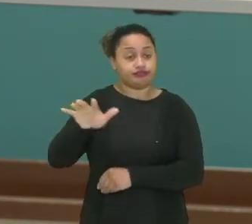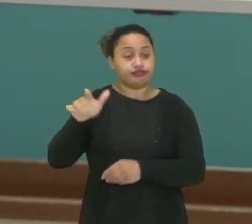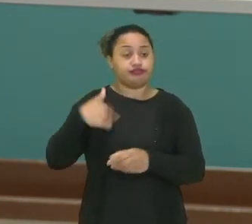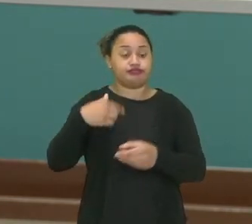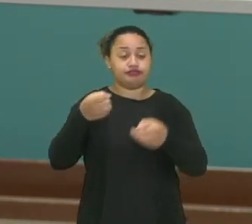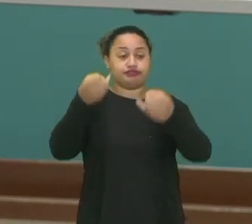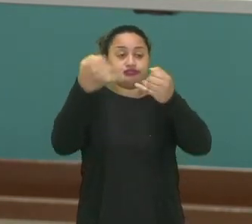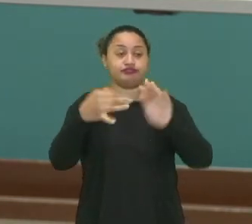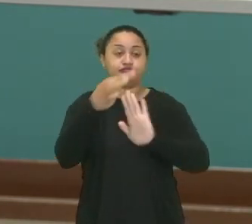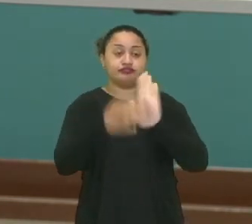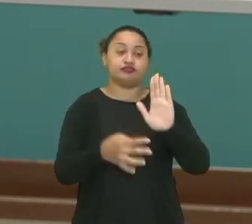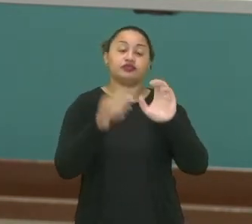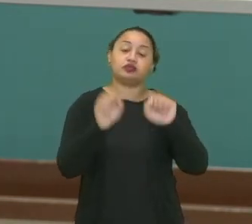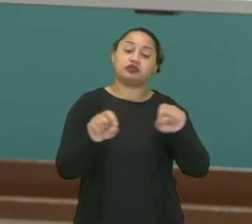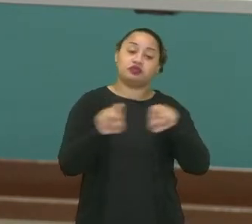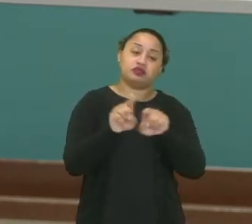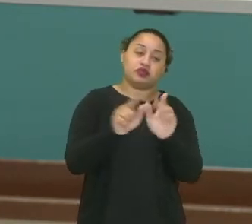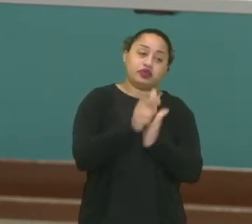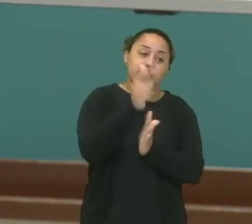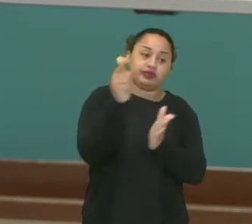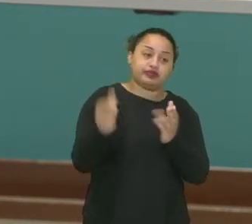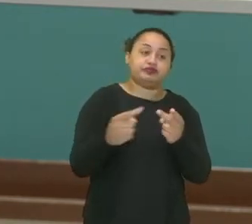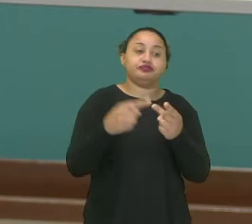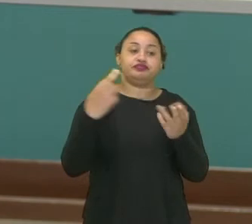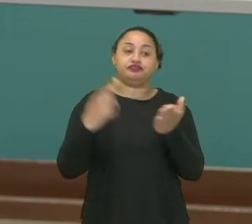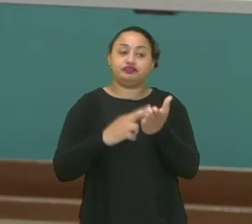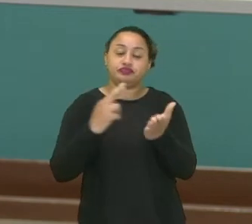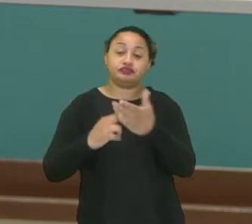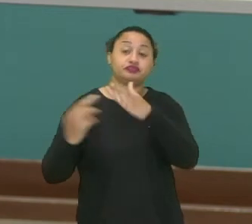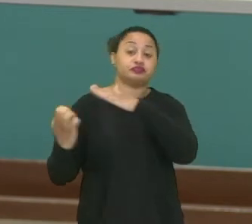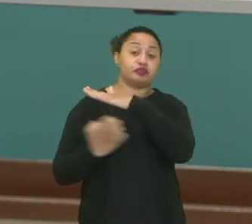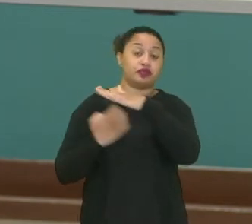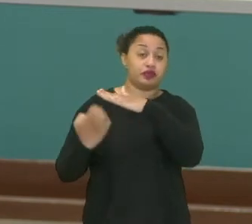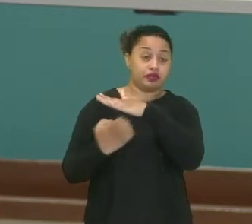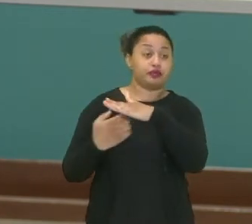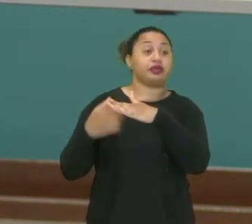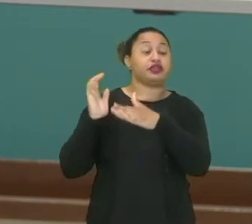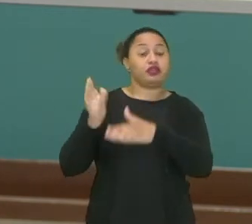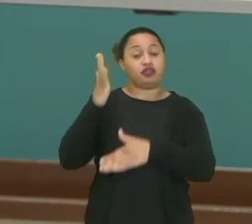ser também um jornal, uma revista, uma empresa consagrada.